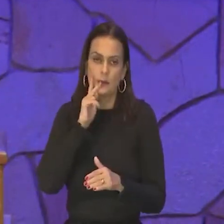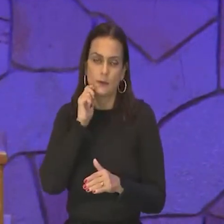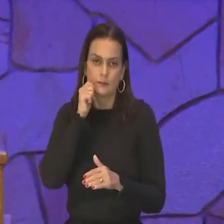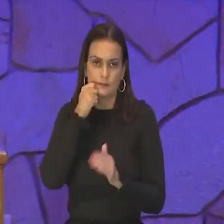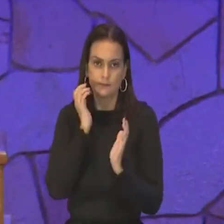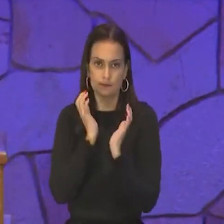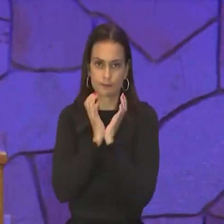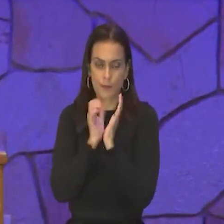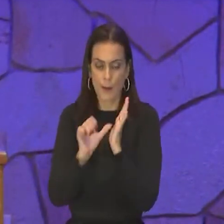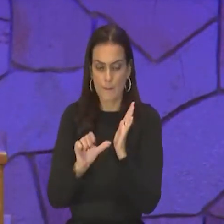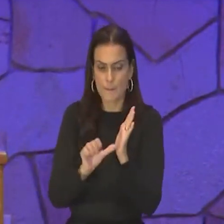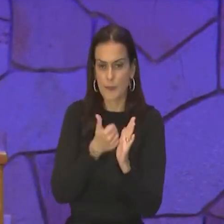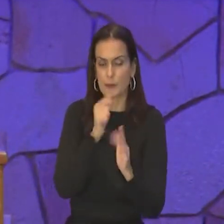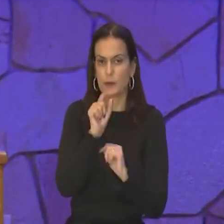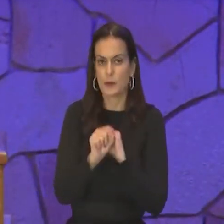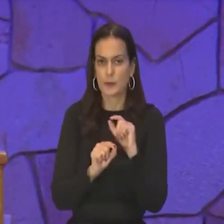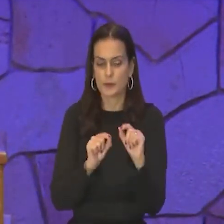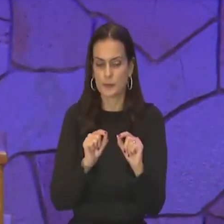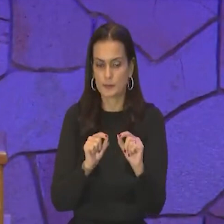O primeiro deles,